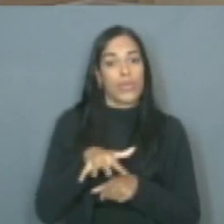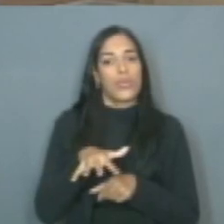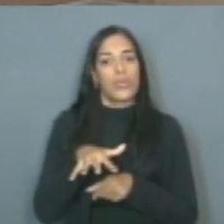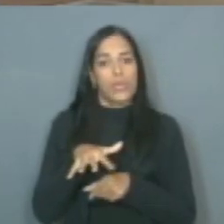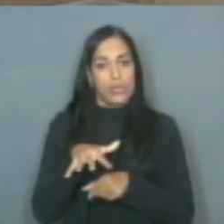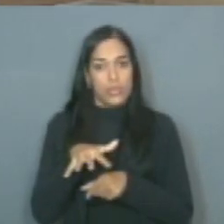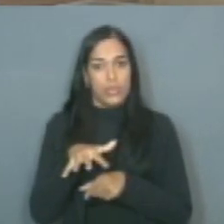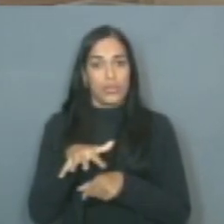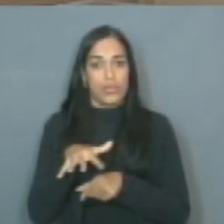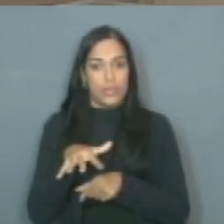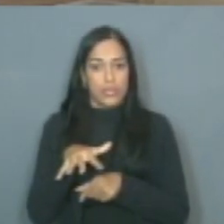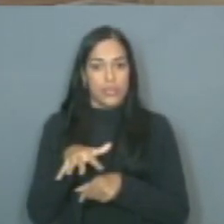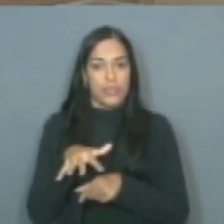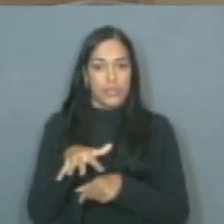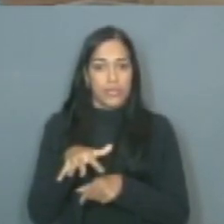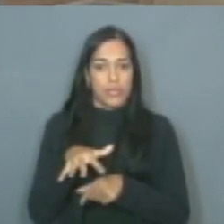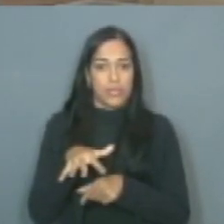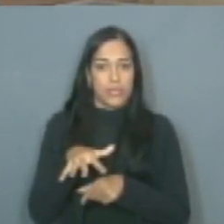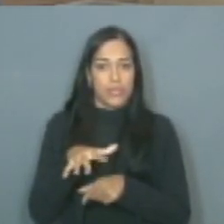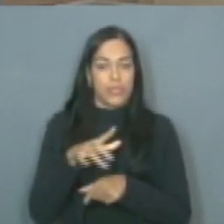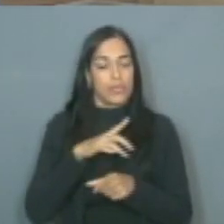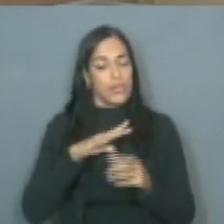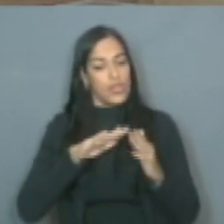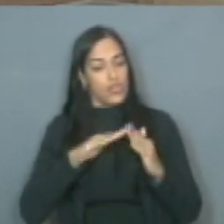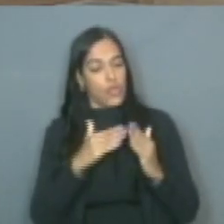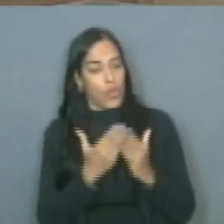exemplo, o vereador Eduardo Moura,